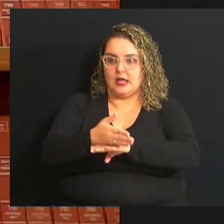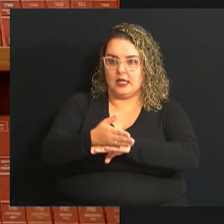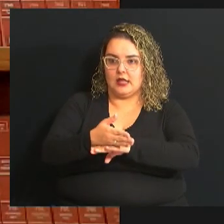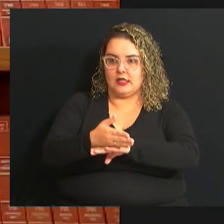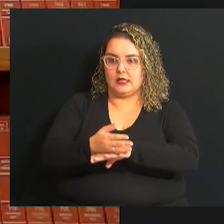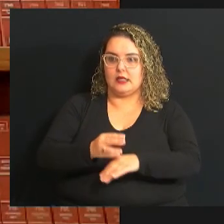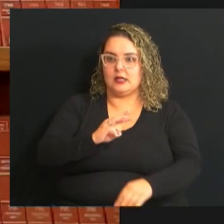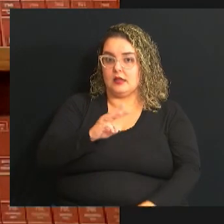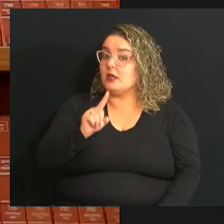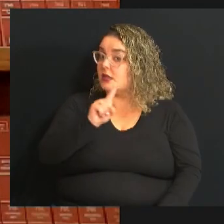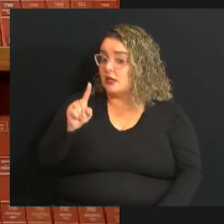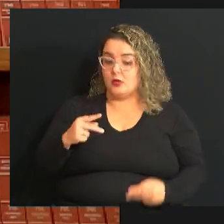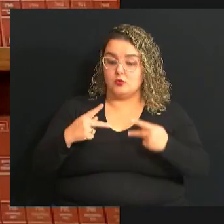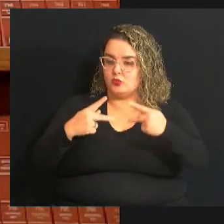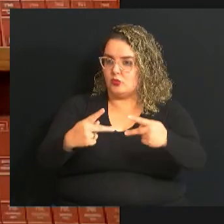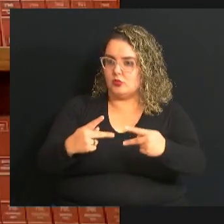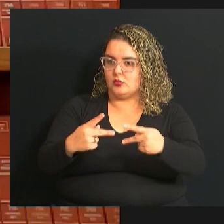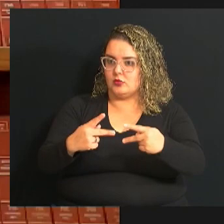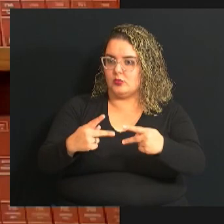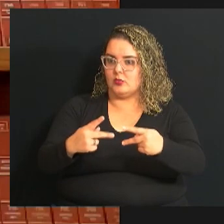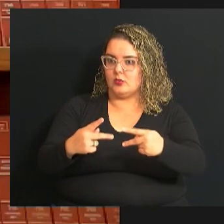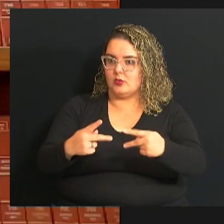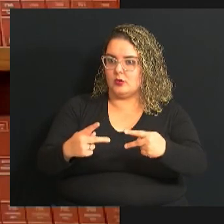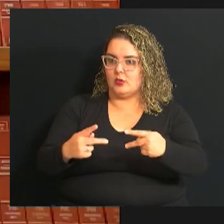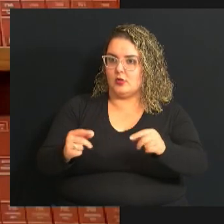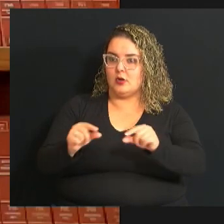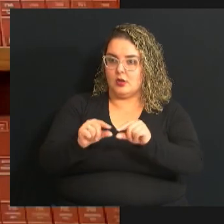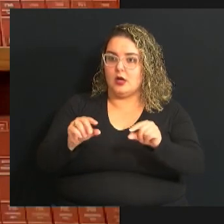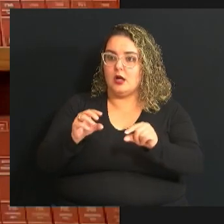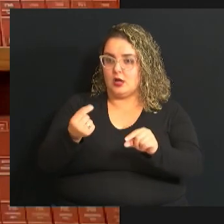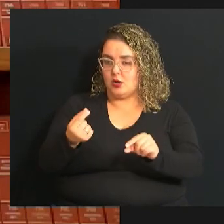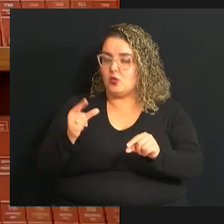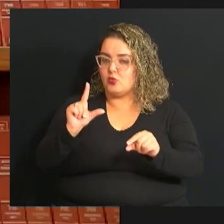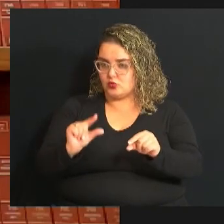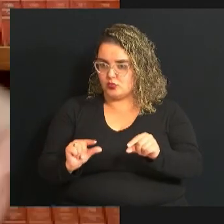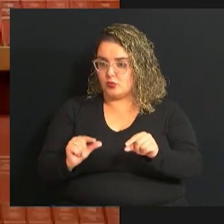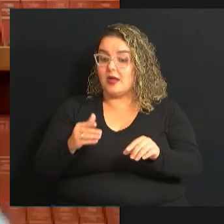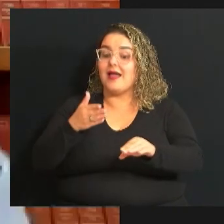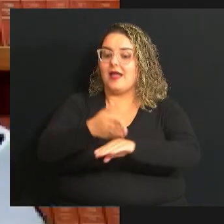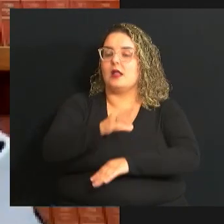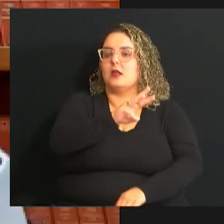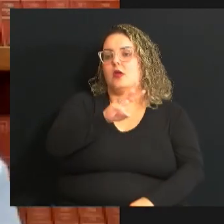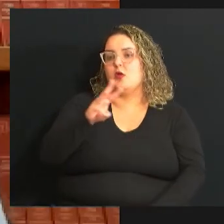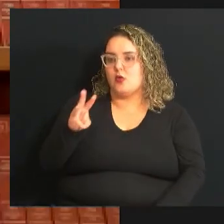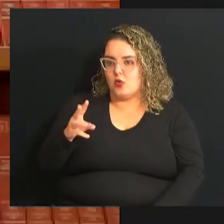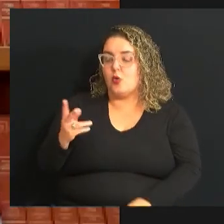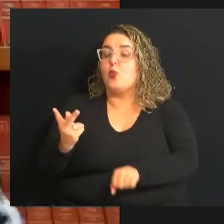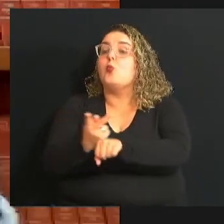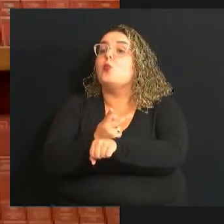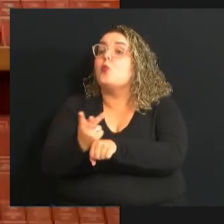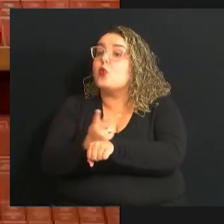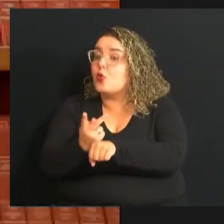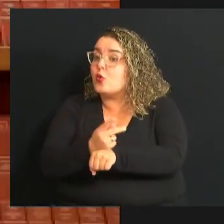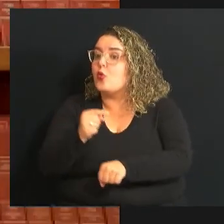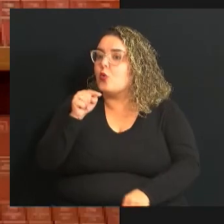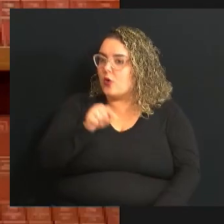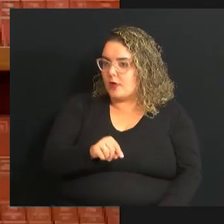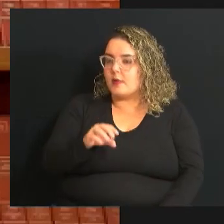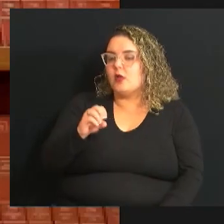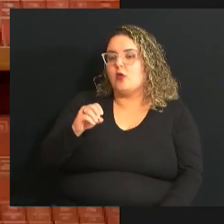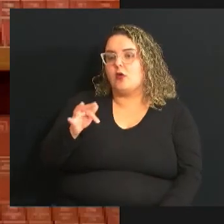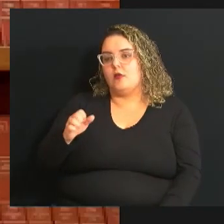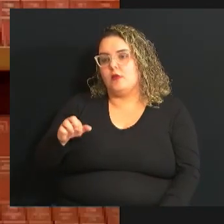e o consumidor tem o direito de ter aquela oferta devidamente cumprida nos moldes